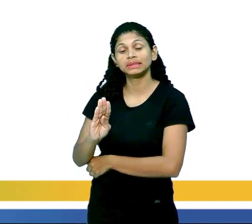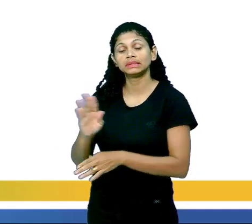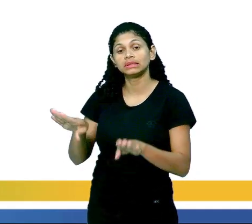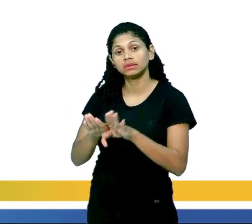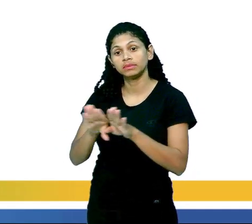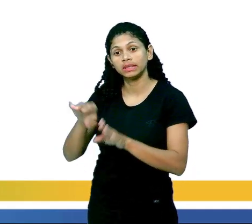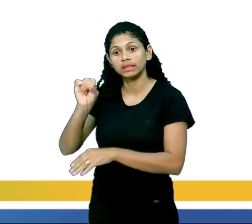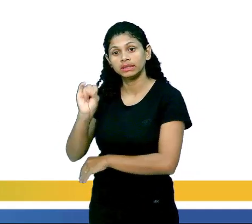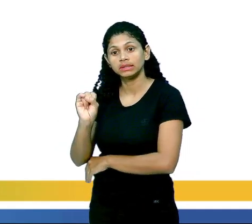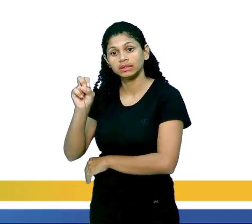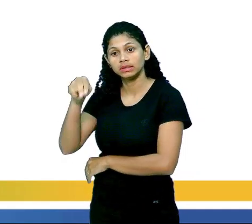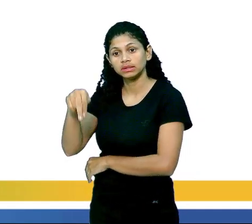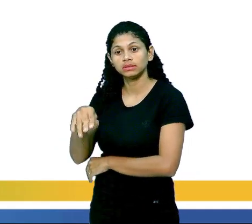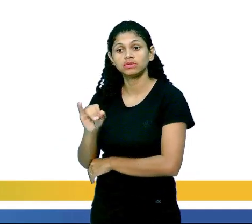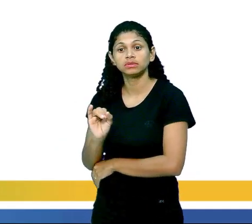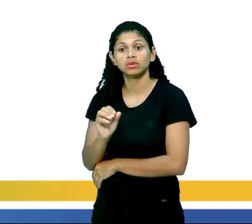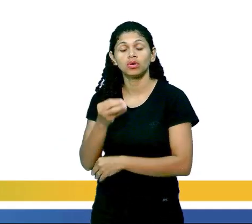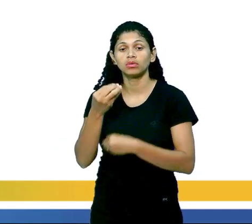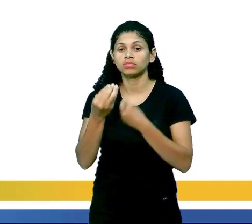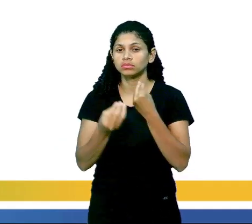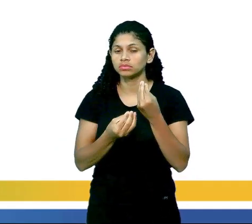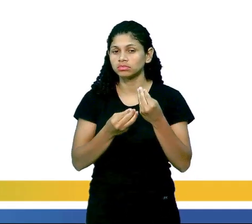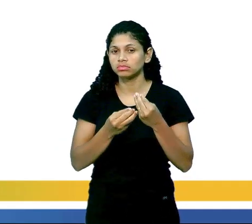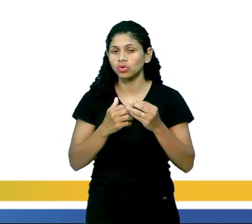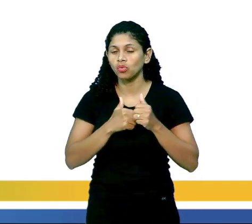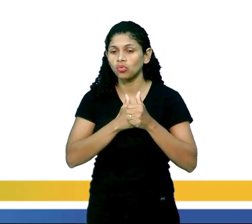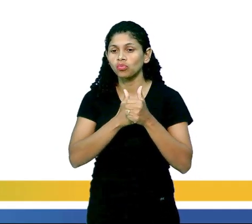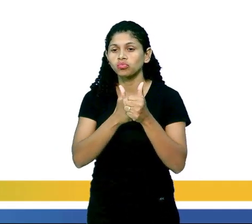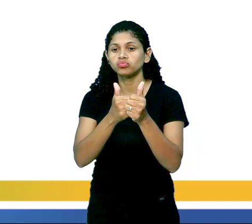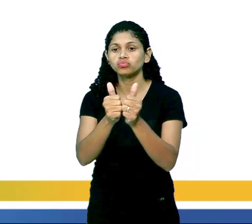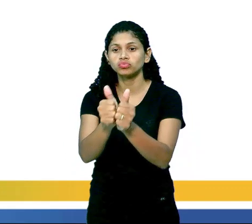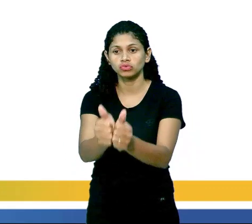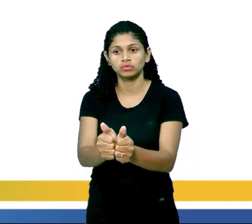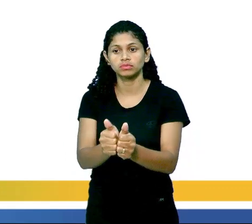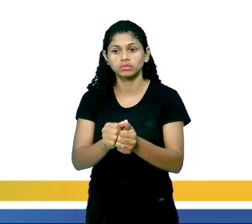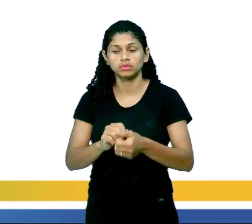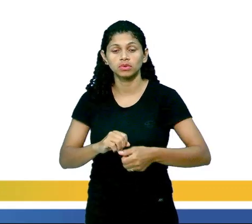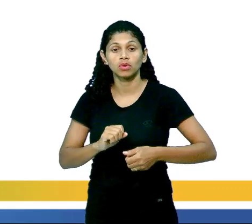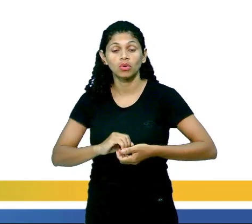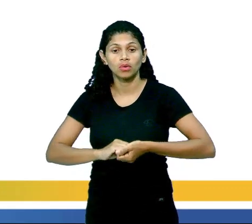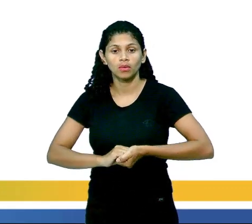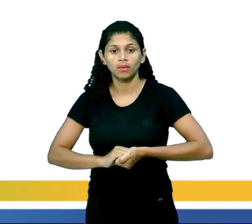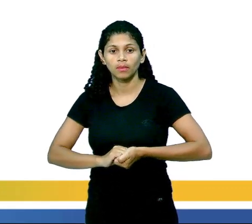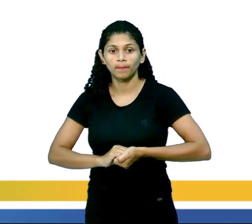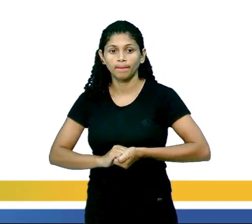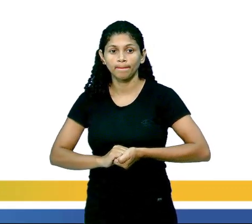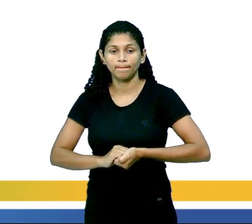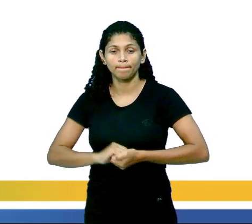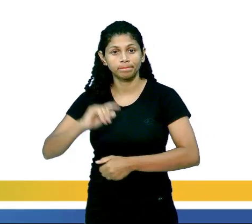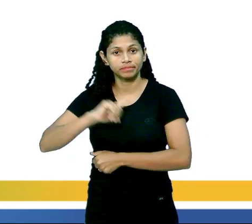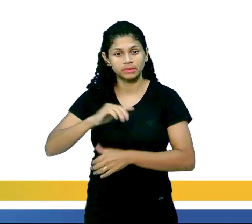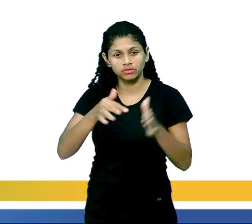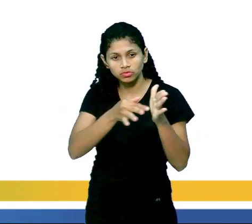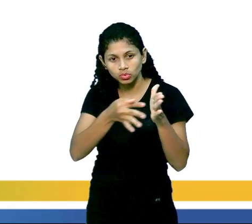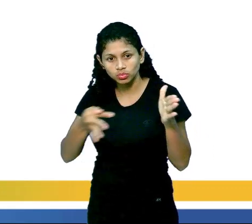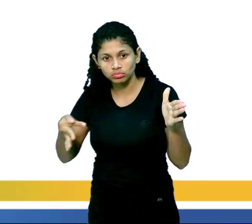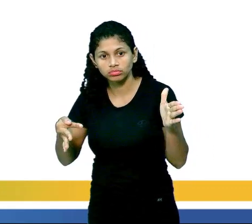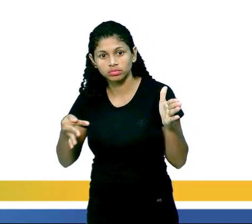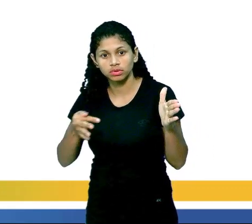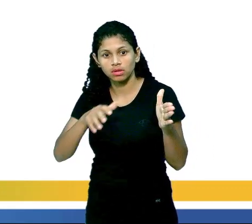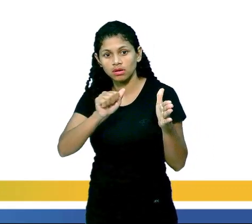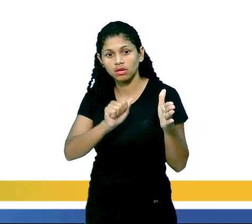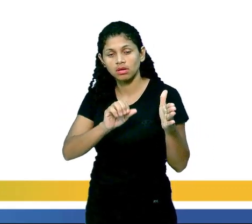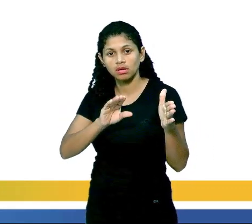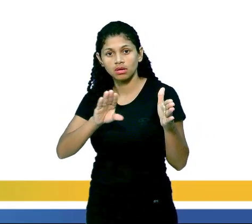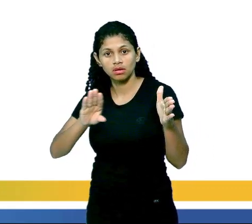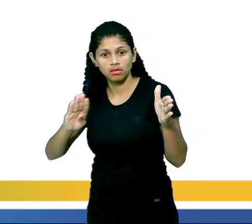B, em que A, o conjunto A, nós temos os elementos 1, 2, 3 e 4, e